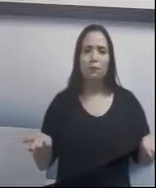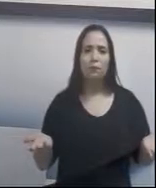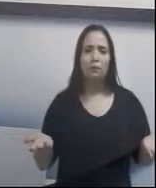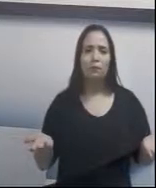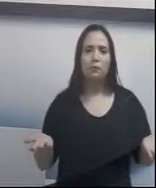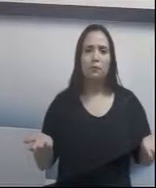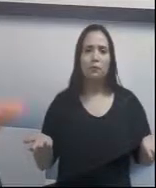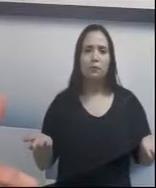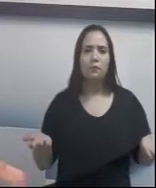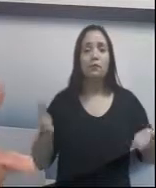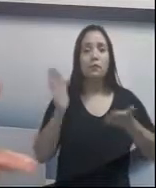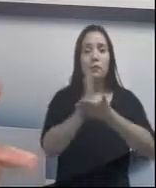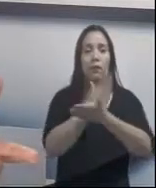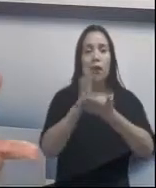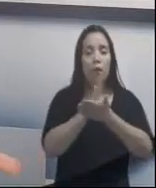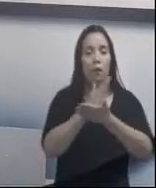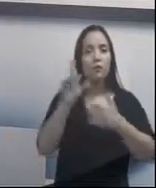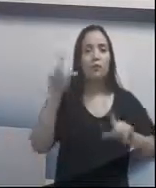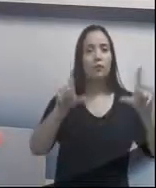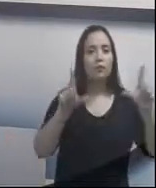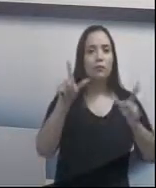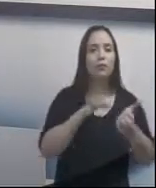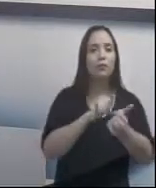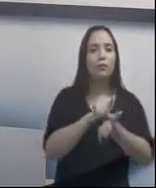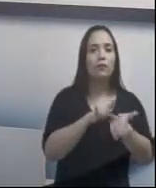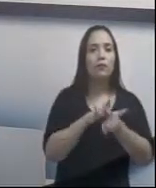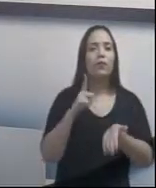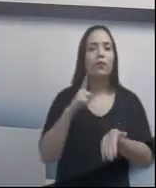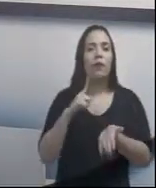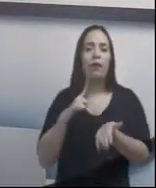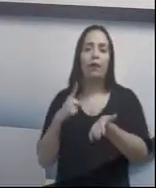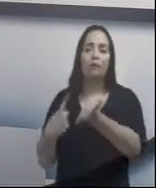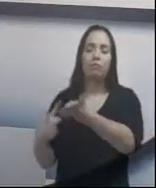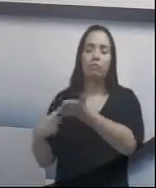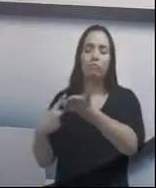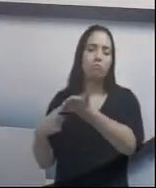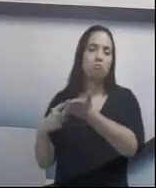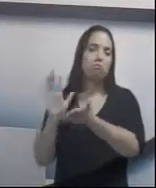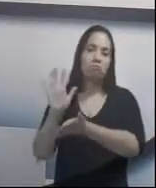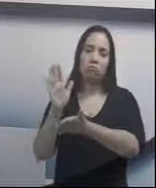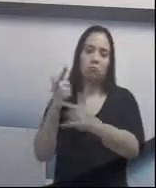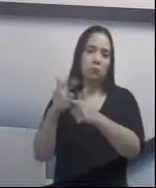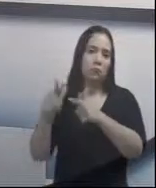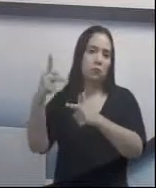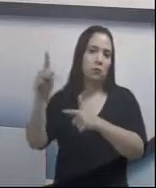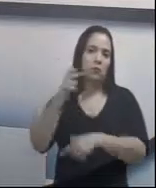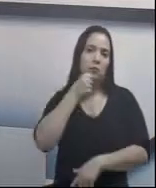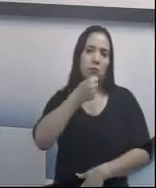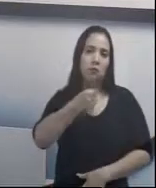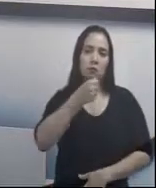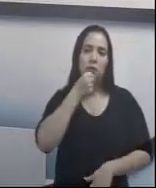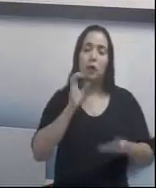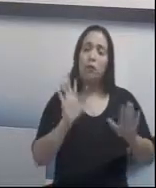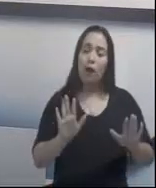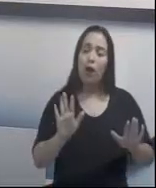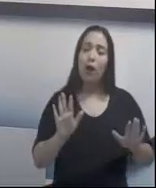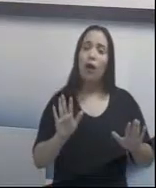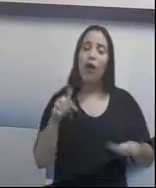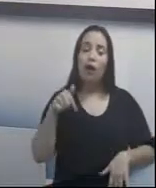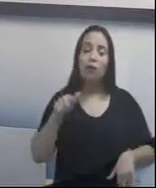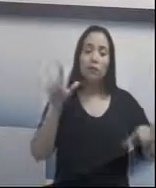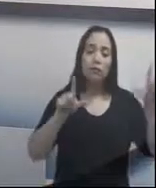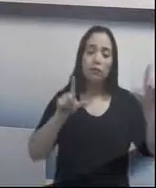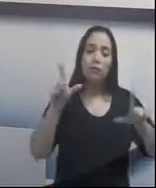algum colega que faça imprensa marrom e tem interesse contrariado e faça isso, tudo bem. A gente até aceita. Mas pessoas que